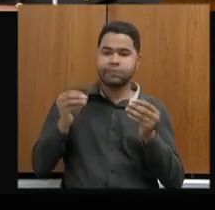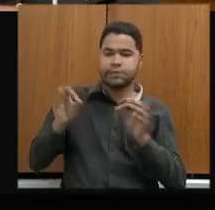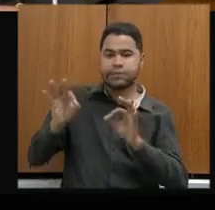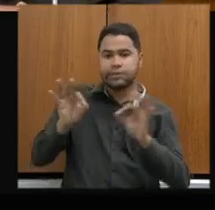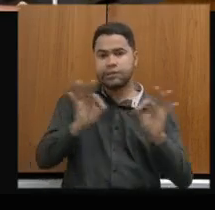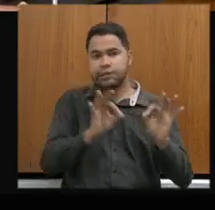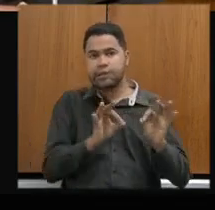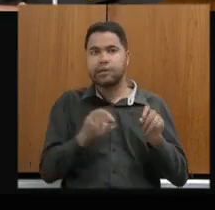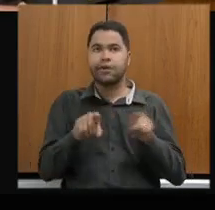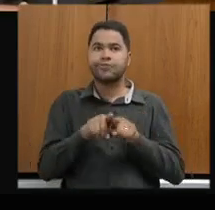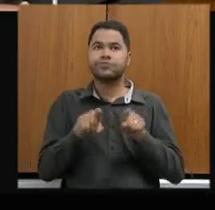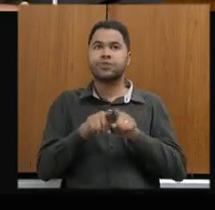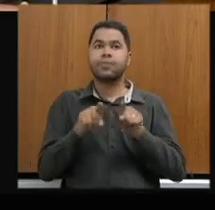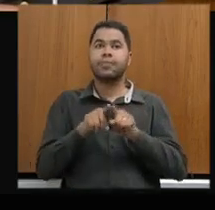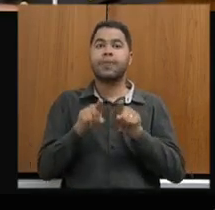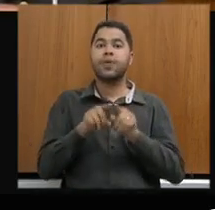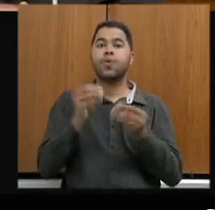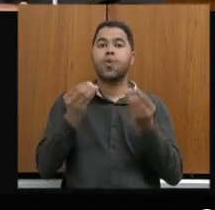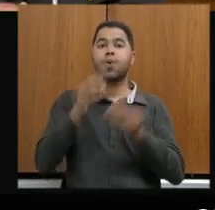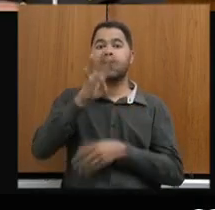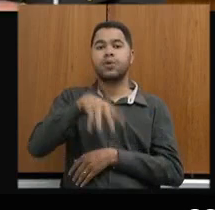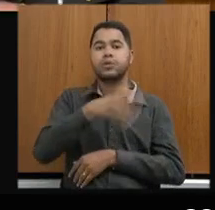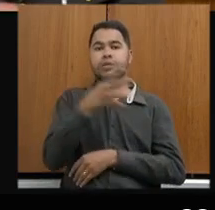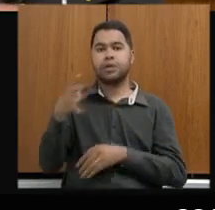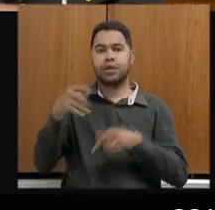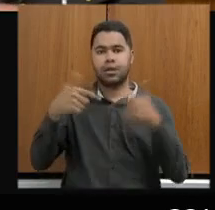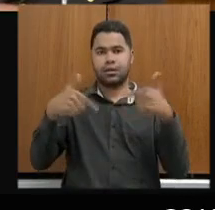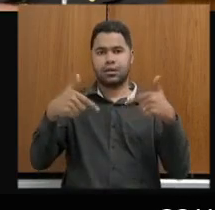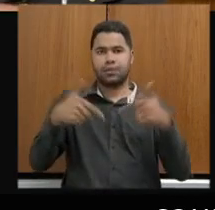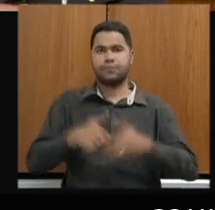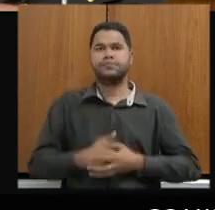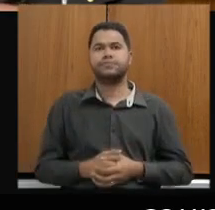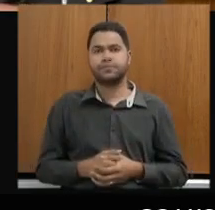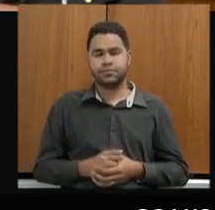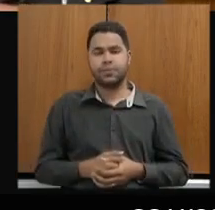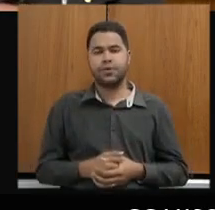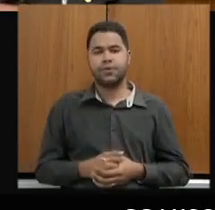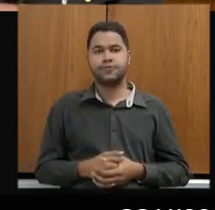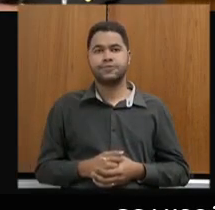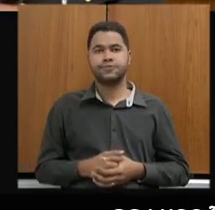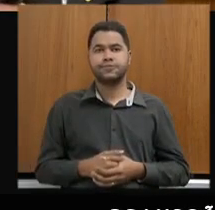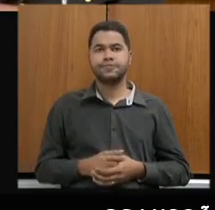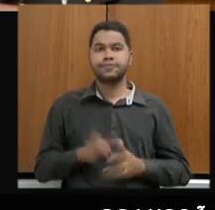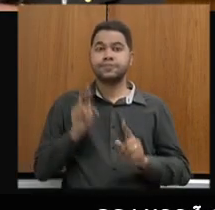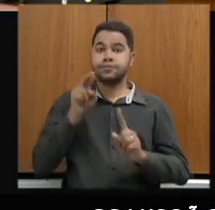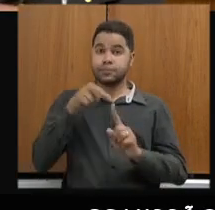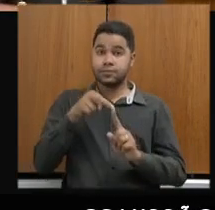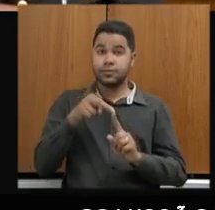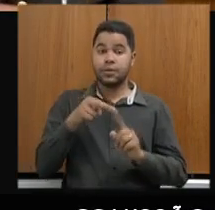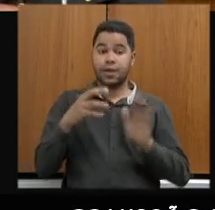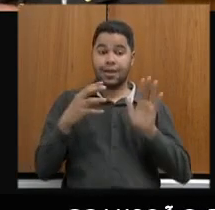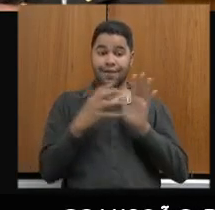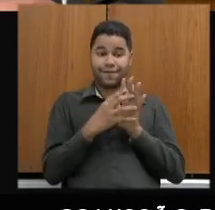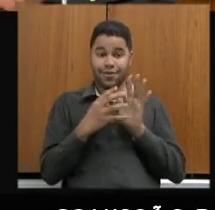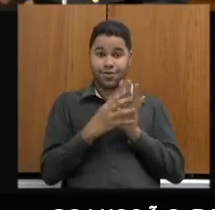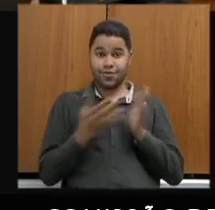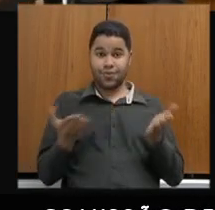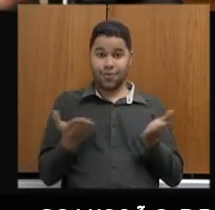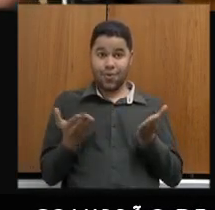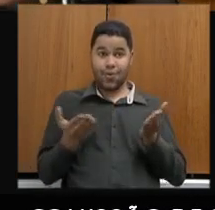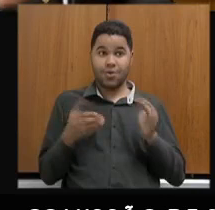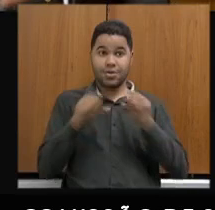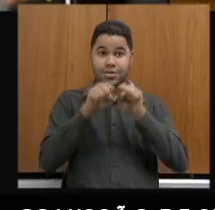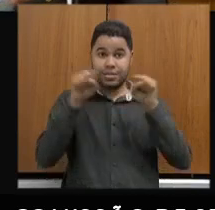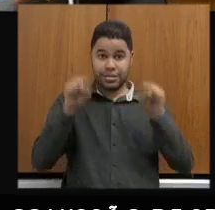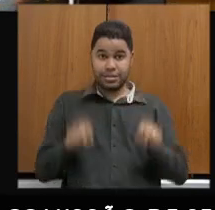sobre as escalas de trabalho próximo por gentileza no que se refere à efetivo hoje no nosso sistema